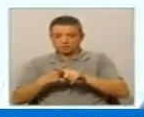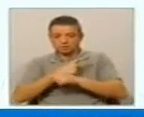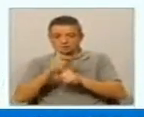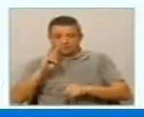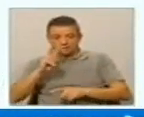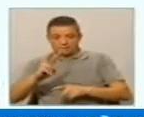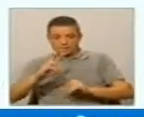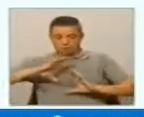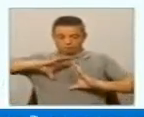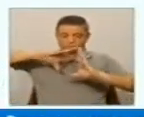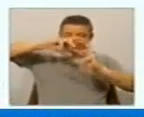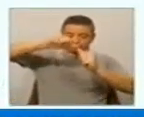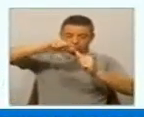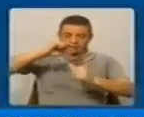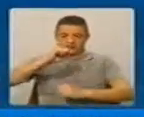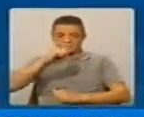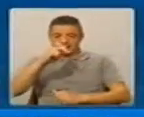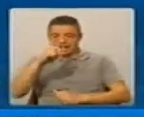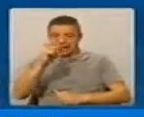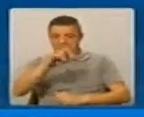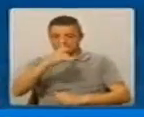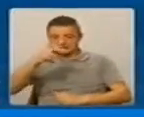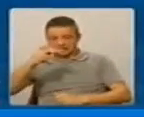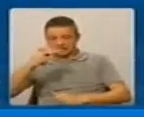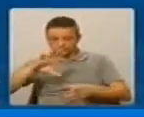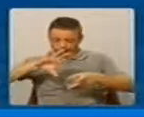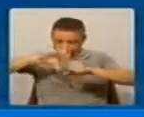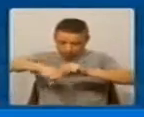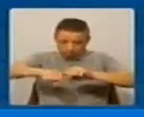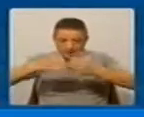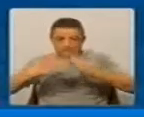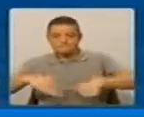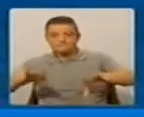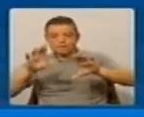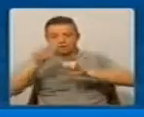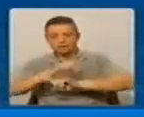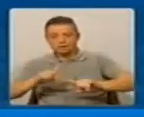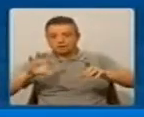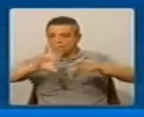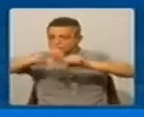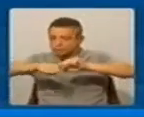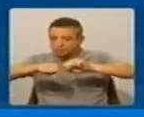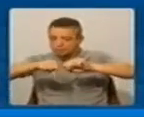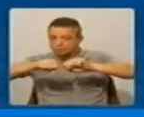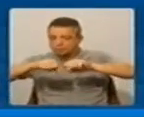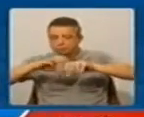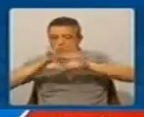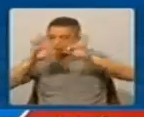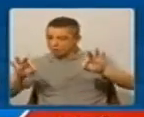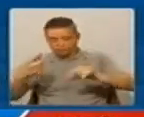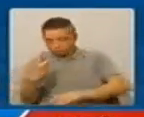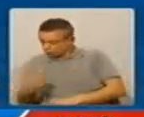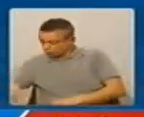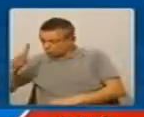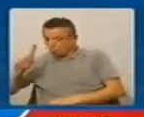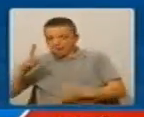olhamos para o universo e olhamos para as galáxias, para a distribuição das galáxias no universo, nós reparamos que elas não estão distribuídas de uma maneira uniforme. Elas estão, digamos assim,